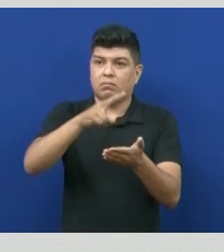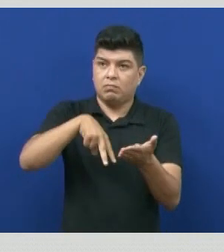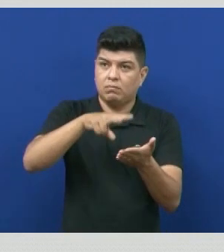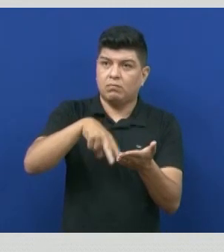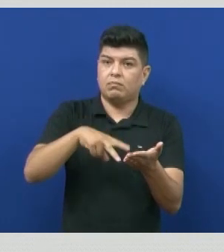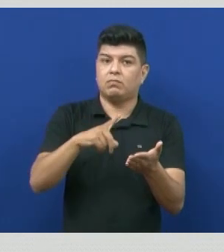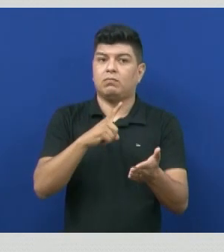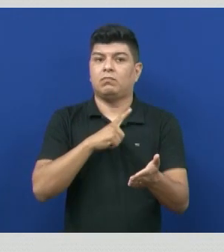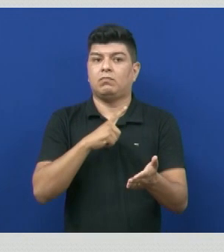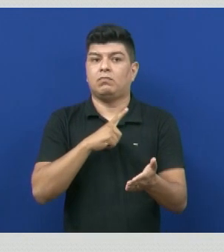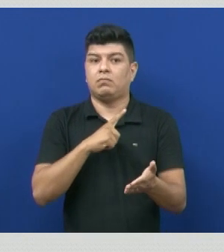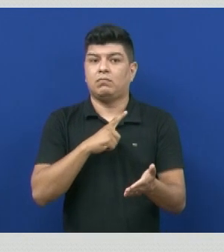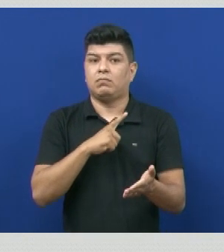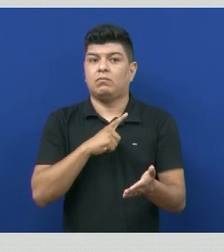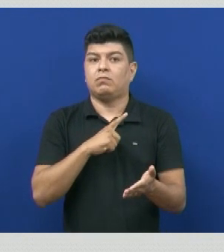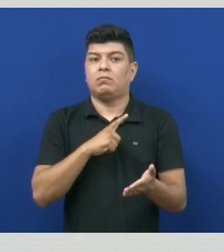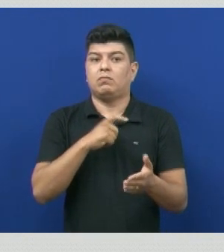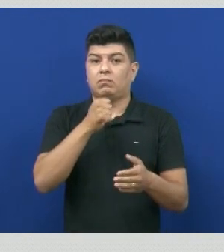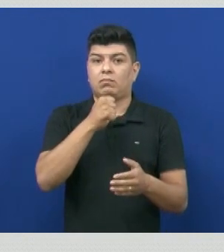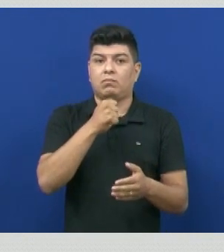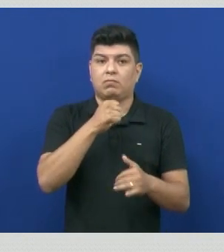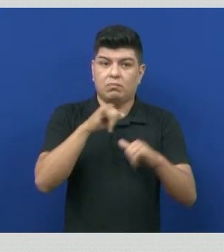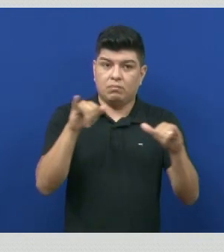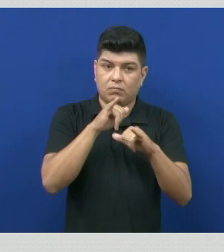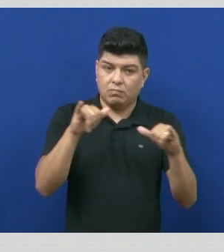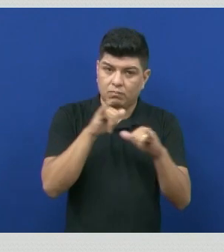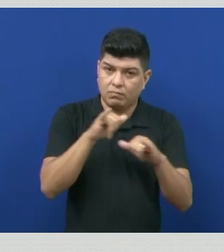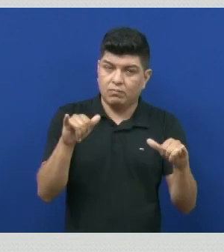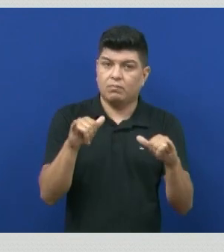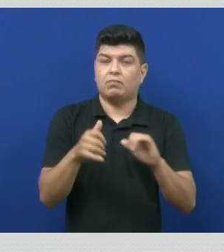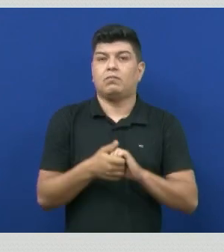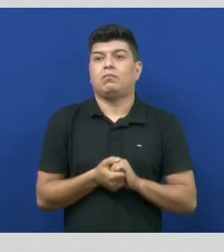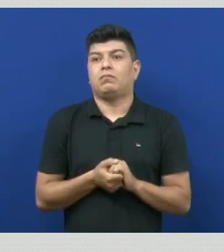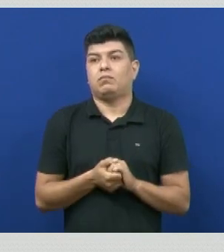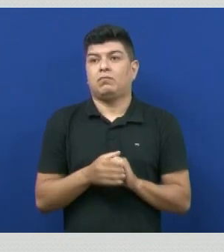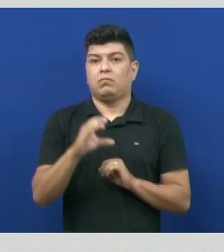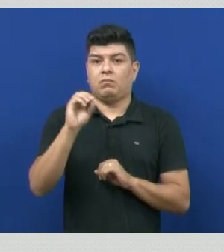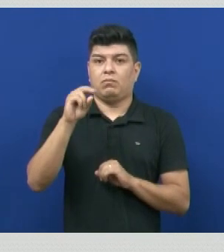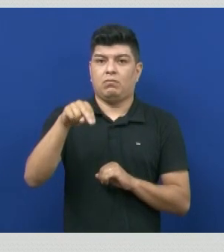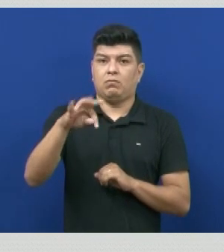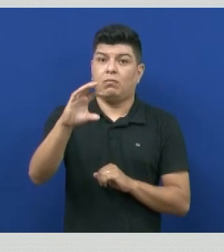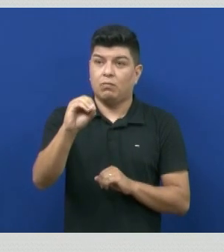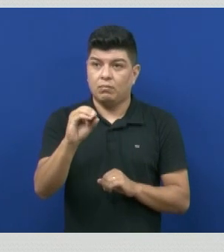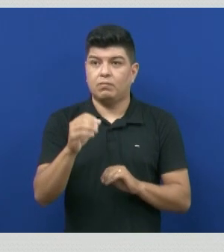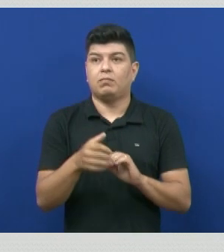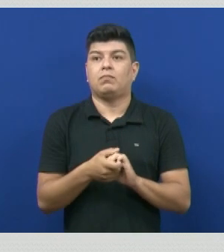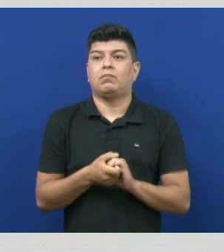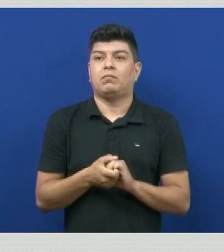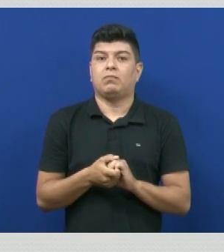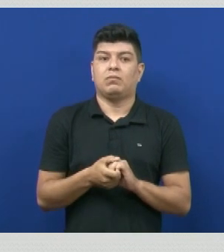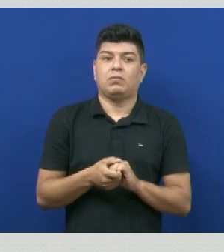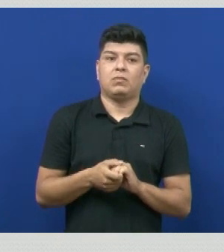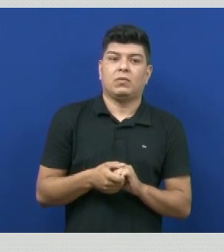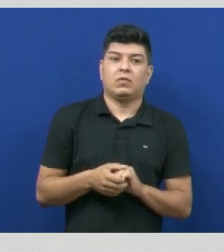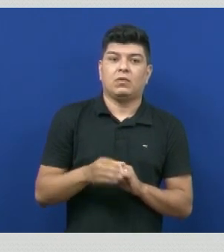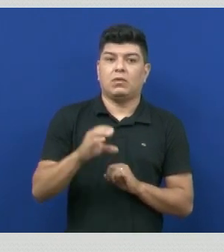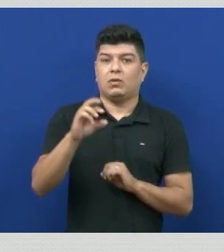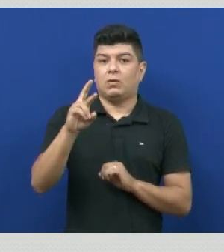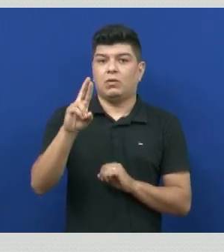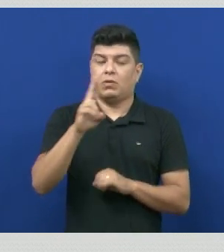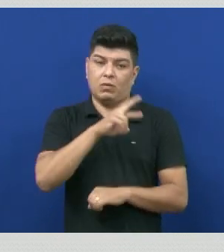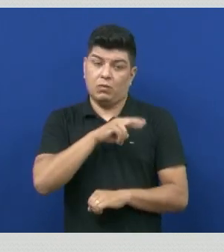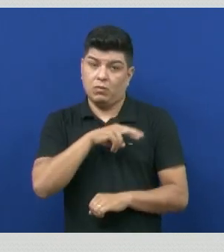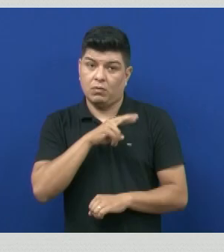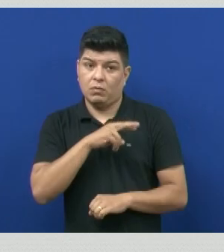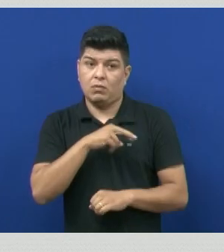literária, nós temos também a notícia, o conto, o romance,